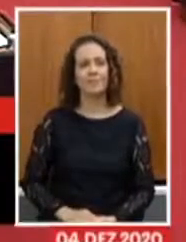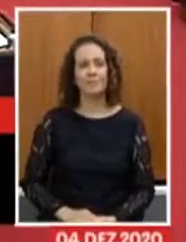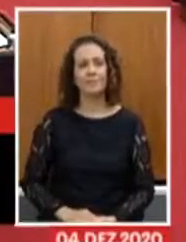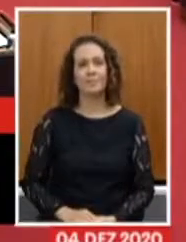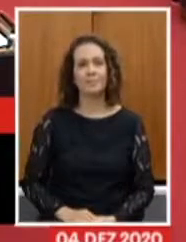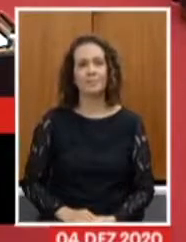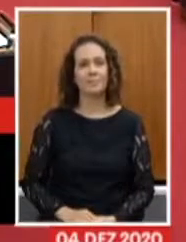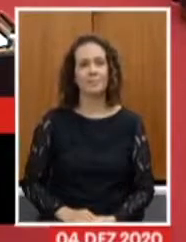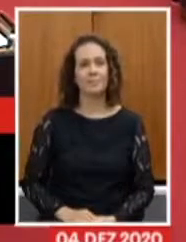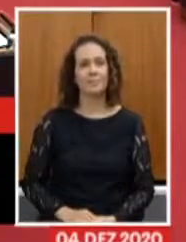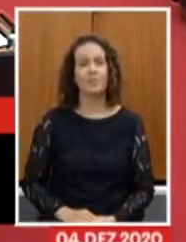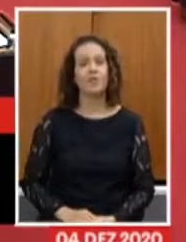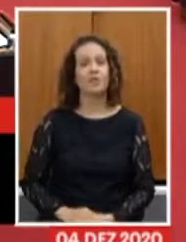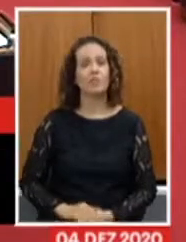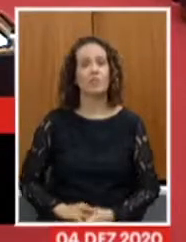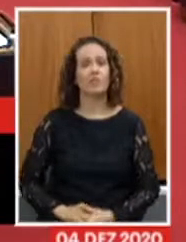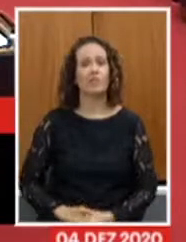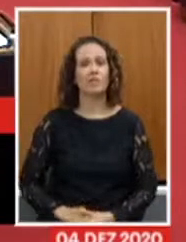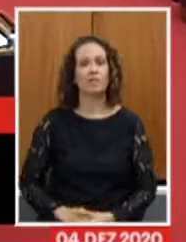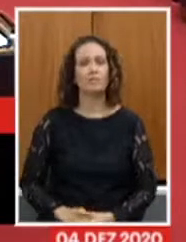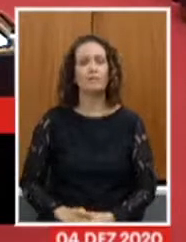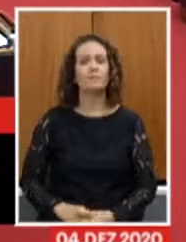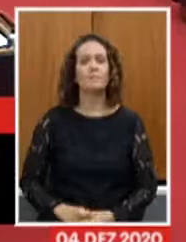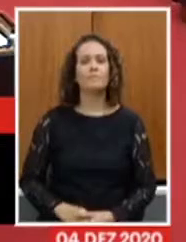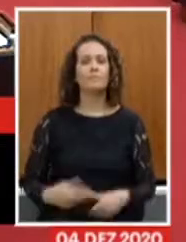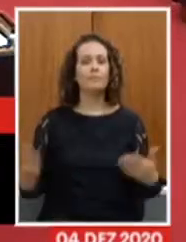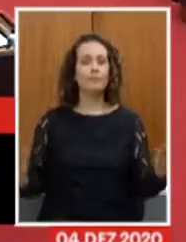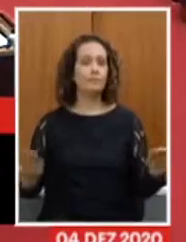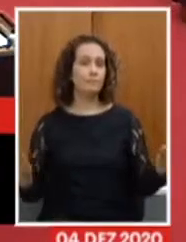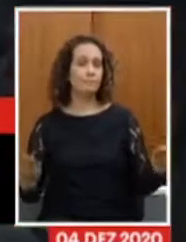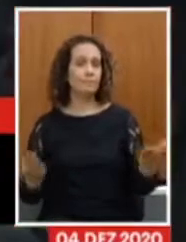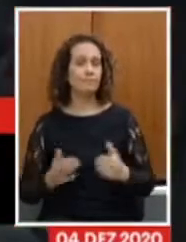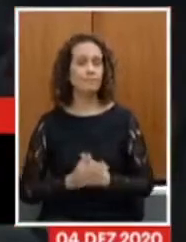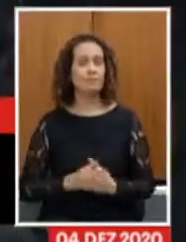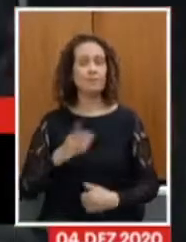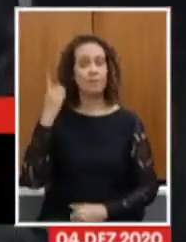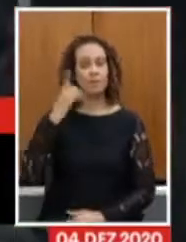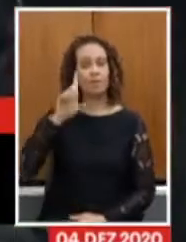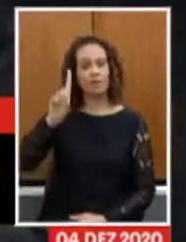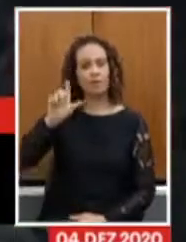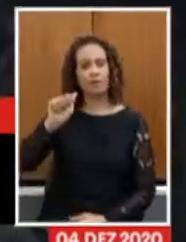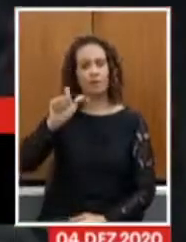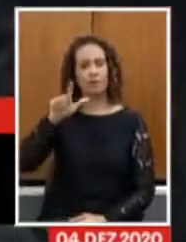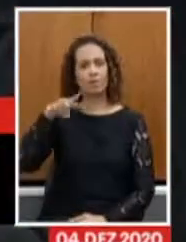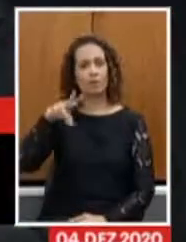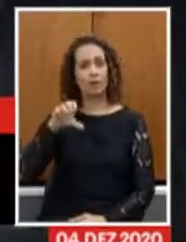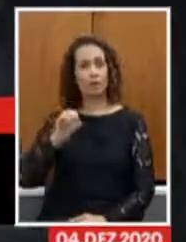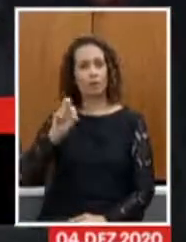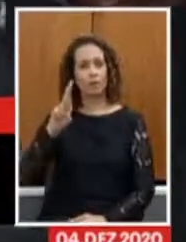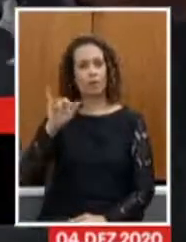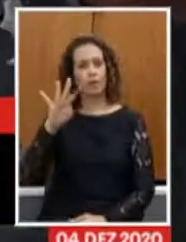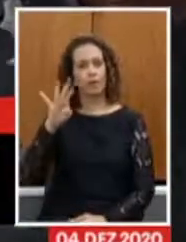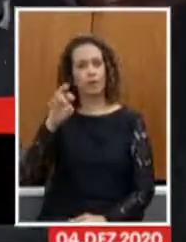Com a palavra para encaminhar, deputado Dalmo Ribeiro Silva.